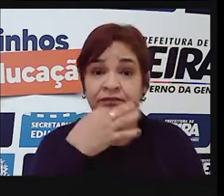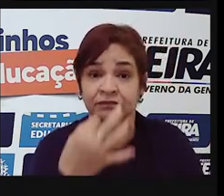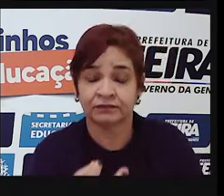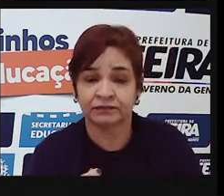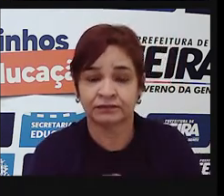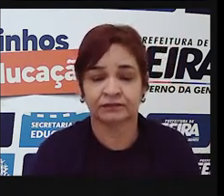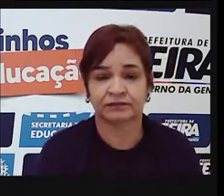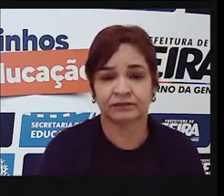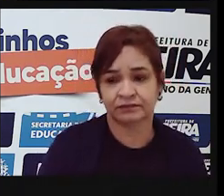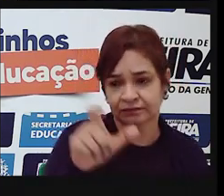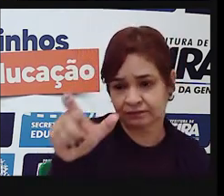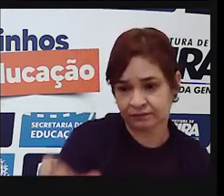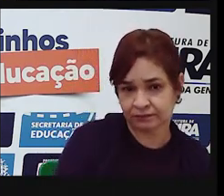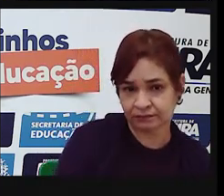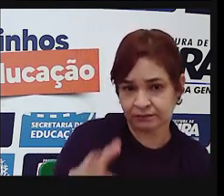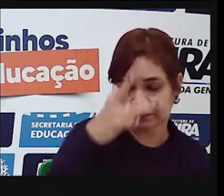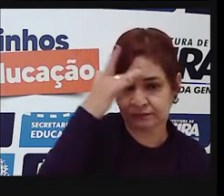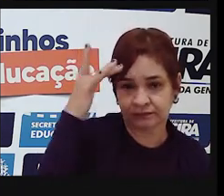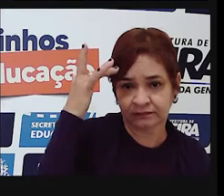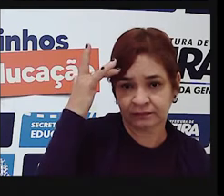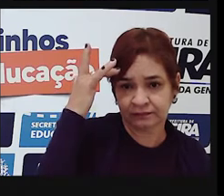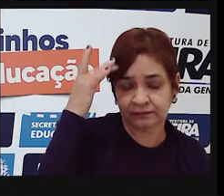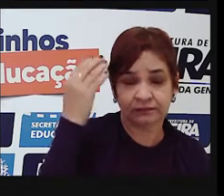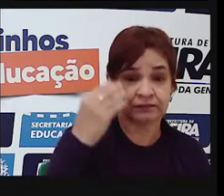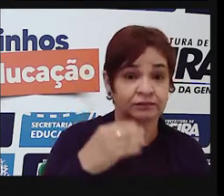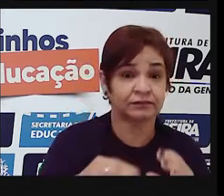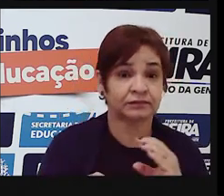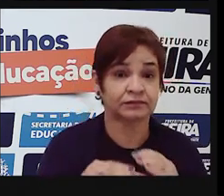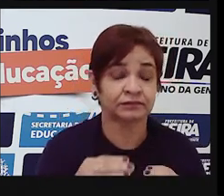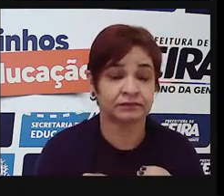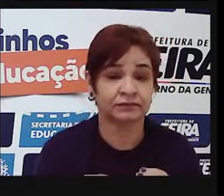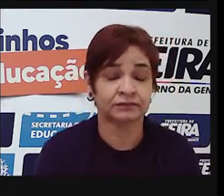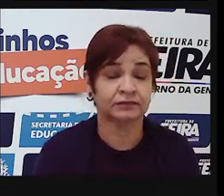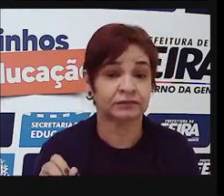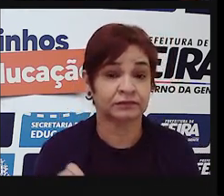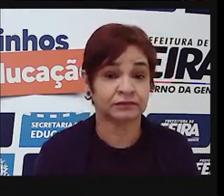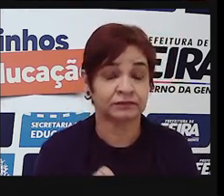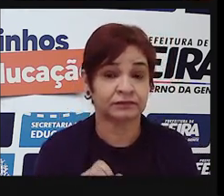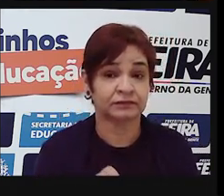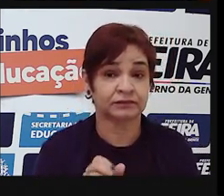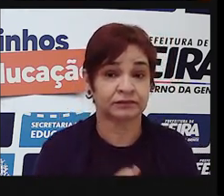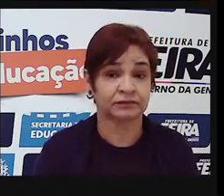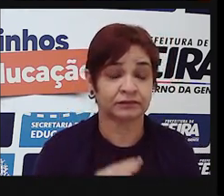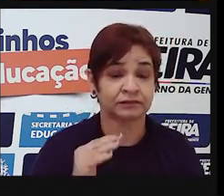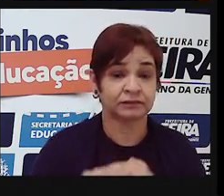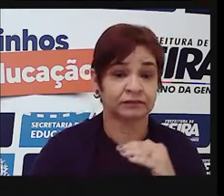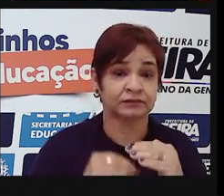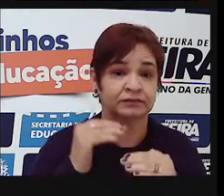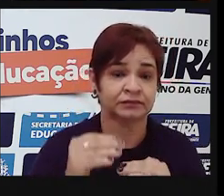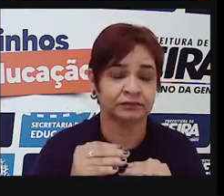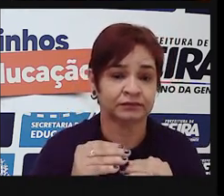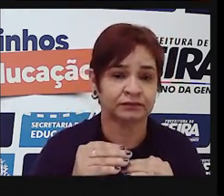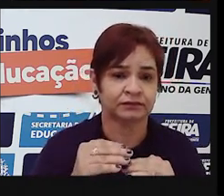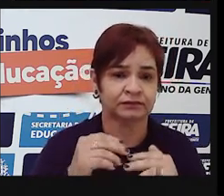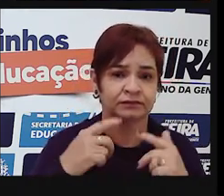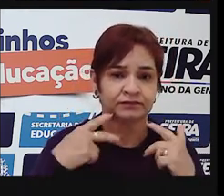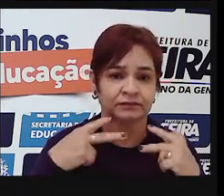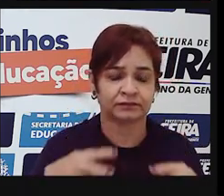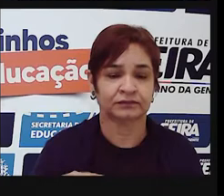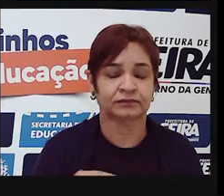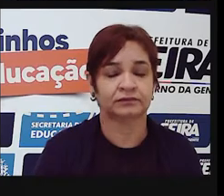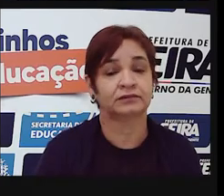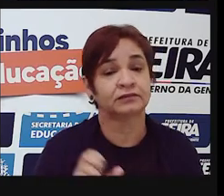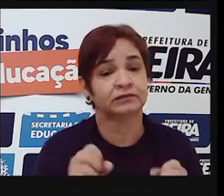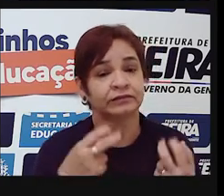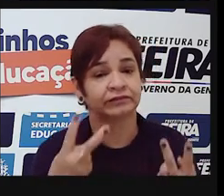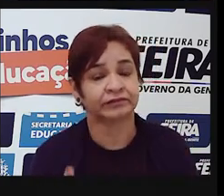um artista. Essa comunicação é realizada através de uma linguagem. Ou